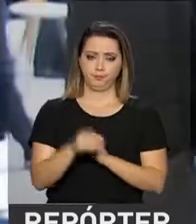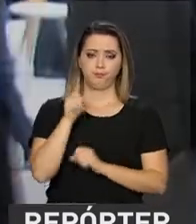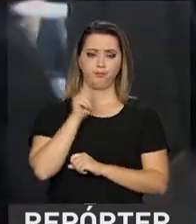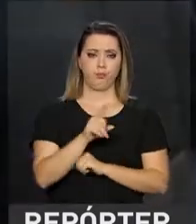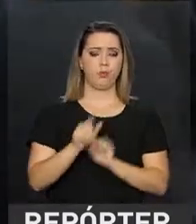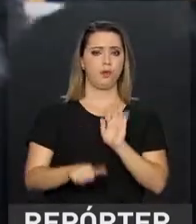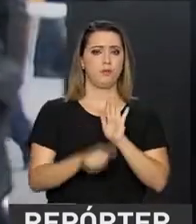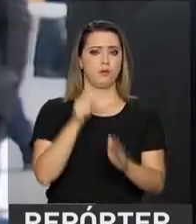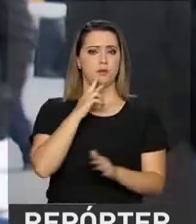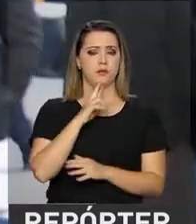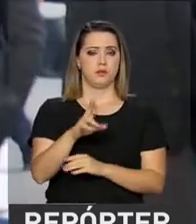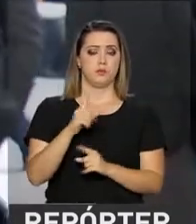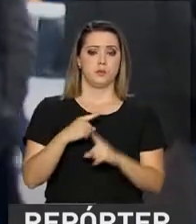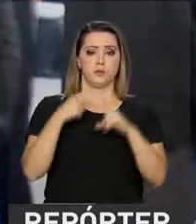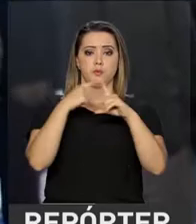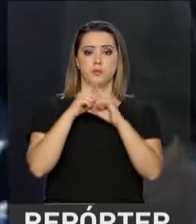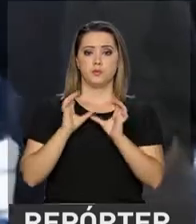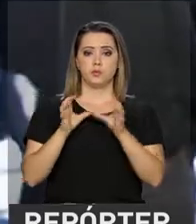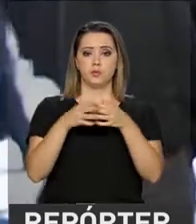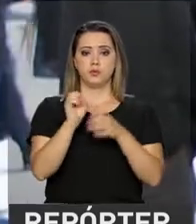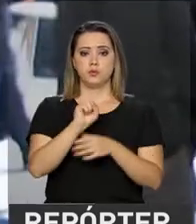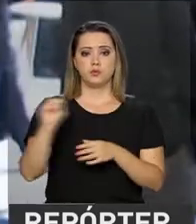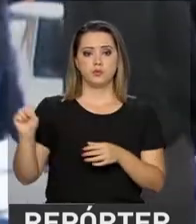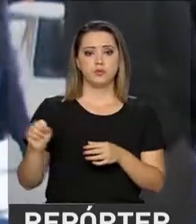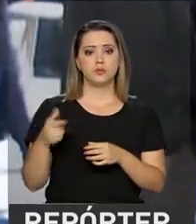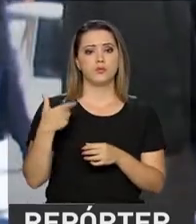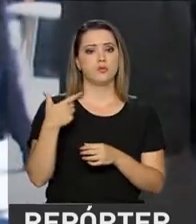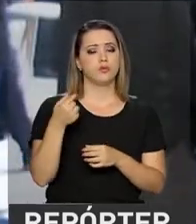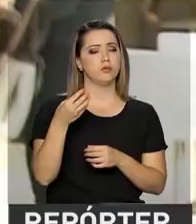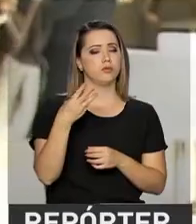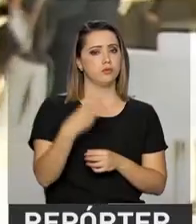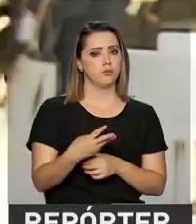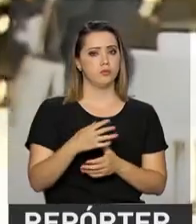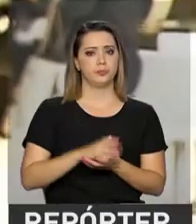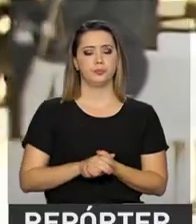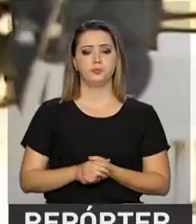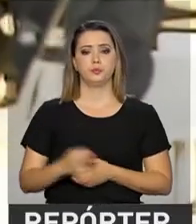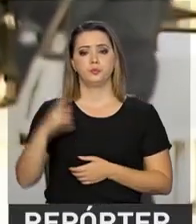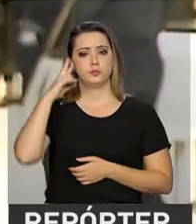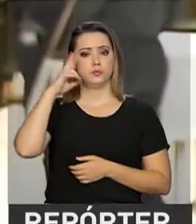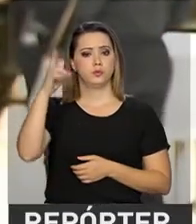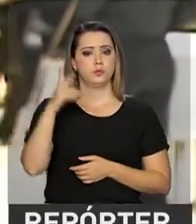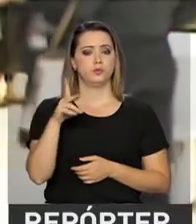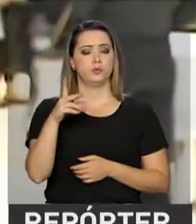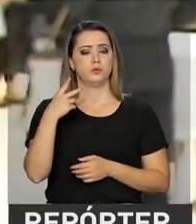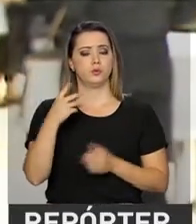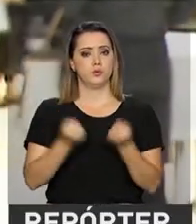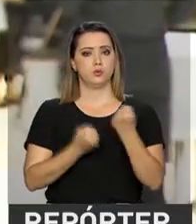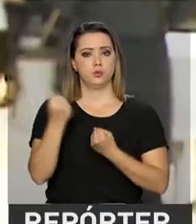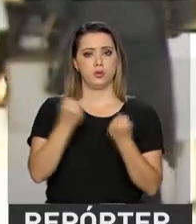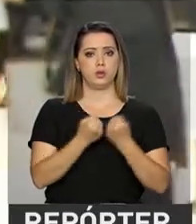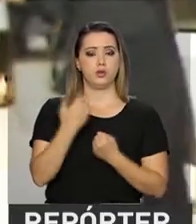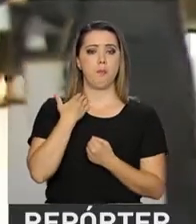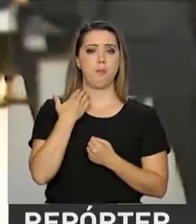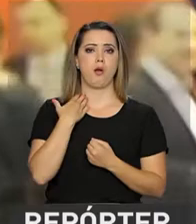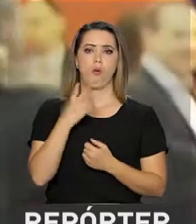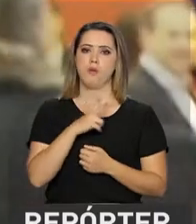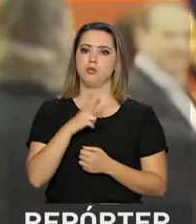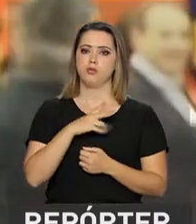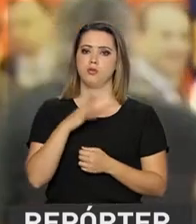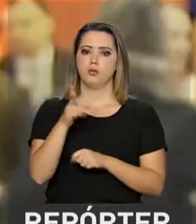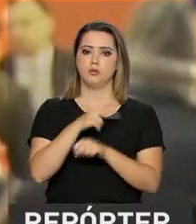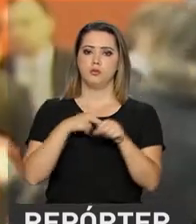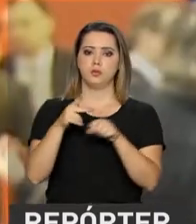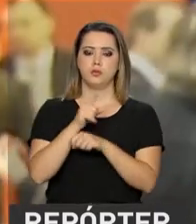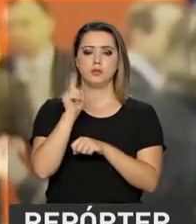primeiro resultado positivo para um semestre desde 2013. Para o diretor de veículos do maior banco privado do país, isso